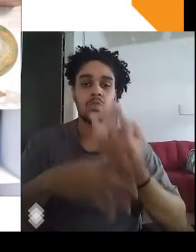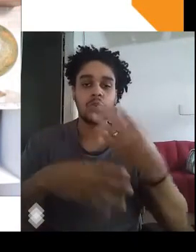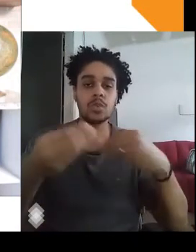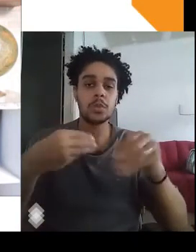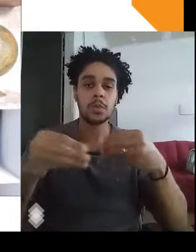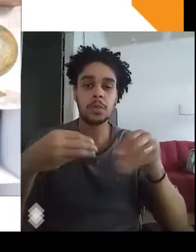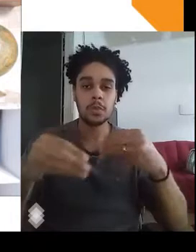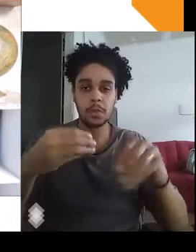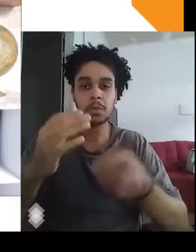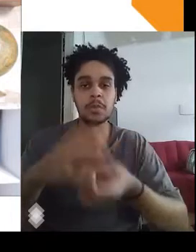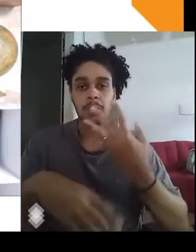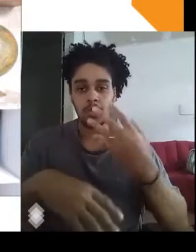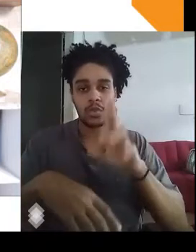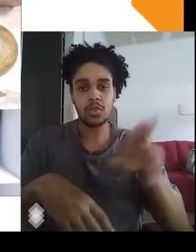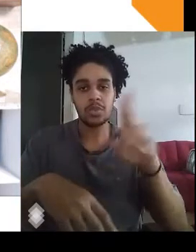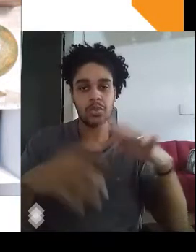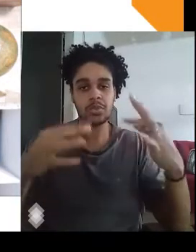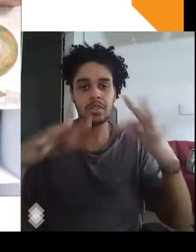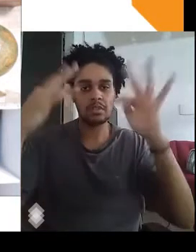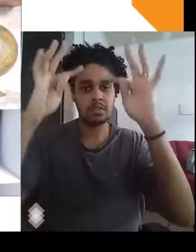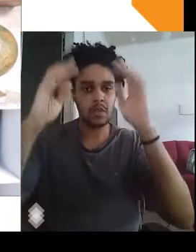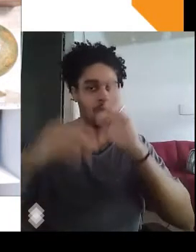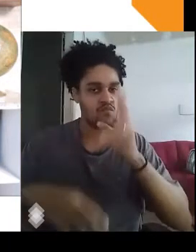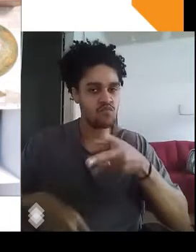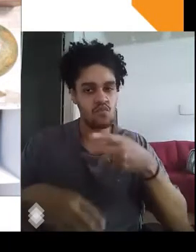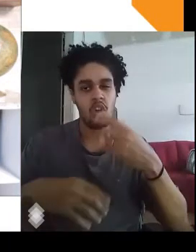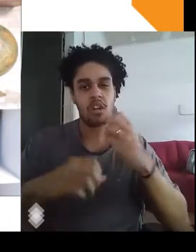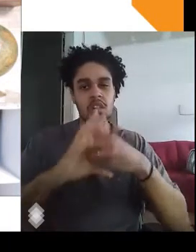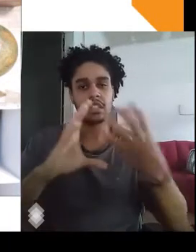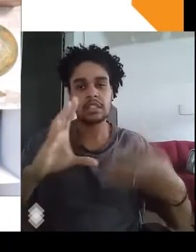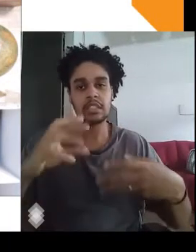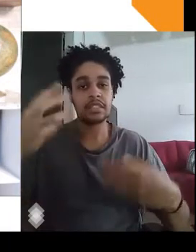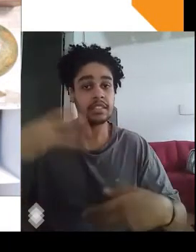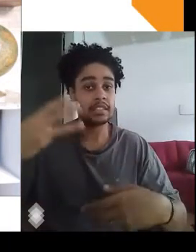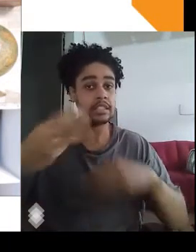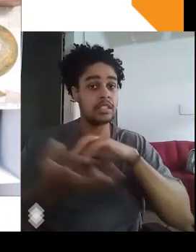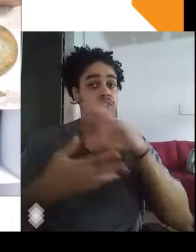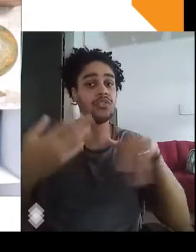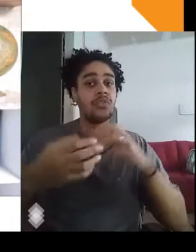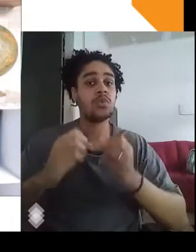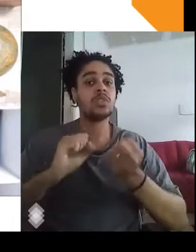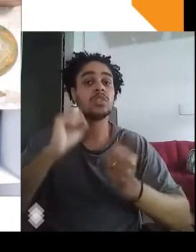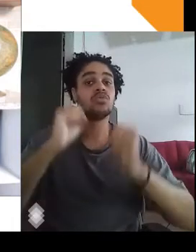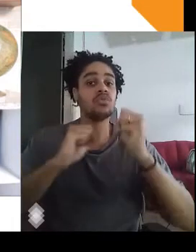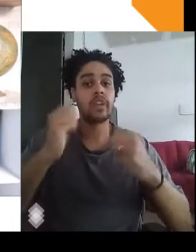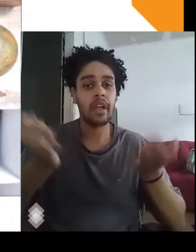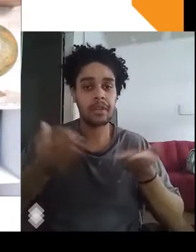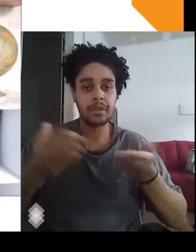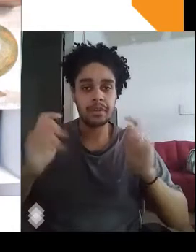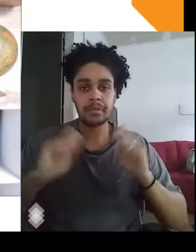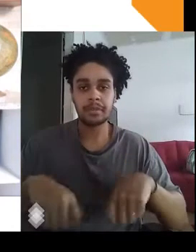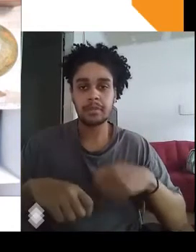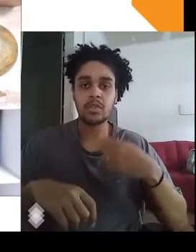de produção flexível, de uma produção com intenso uso de tecnologia, a caracterização da terceira revolução industrial,